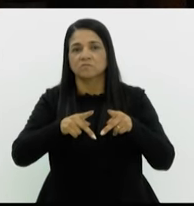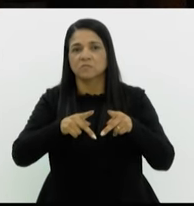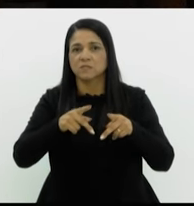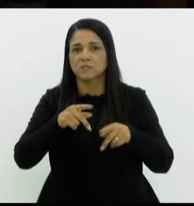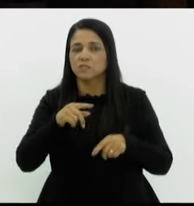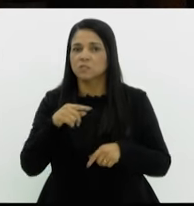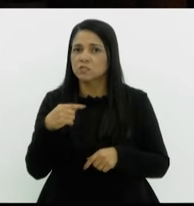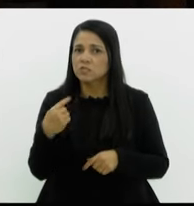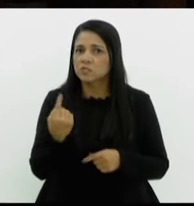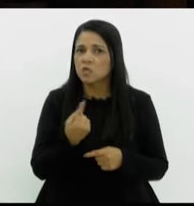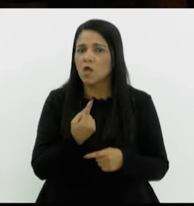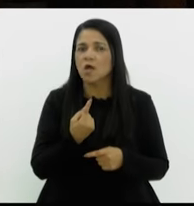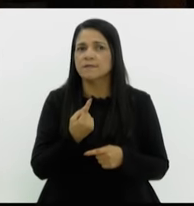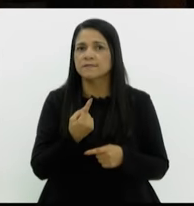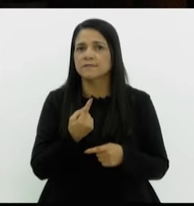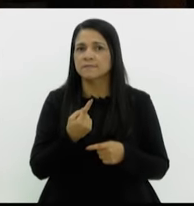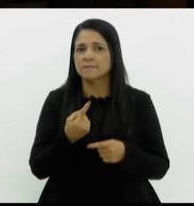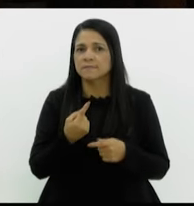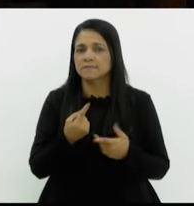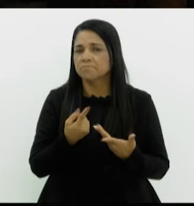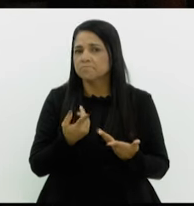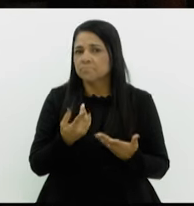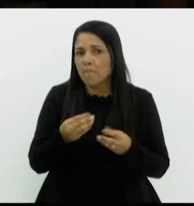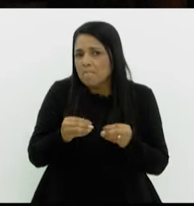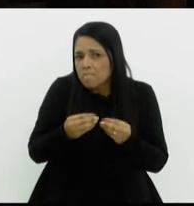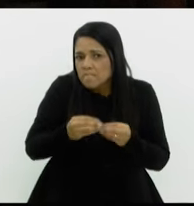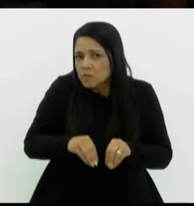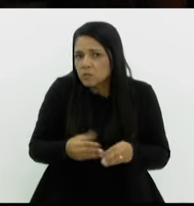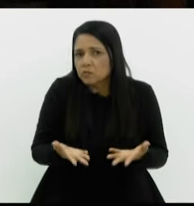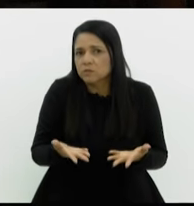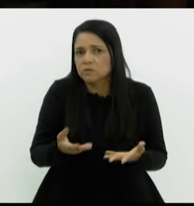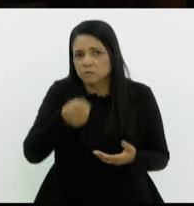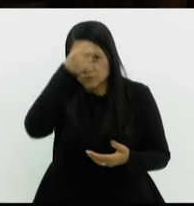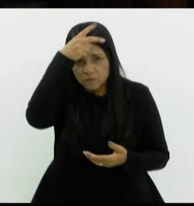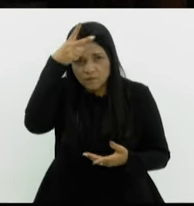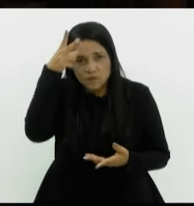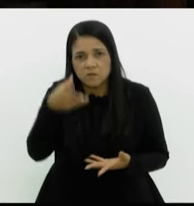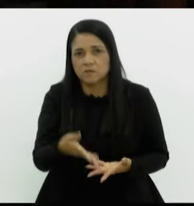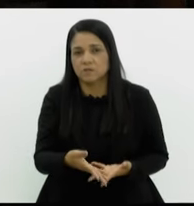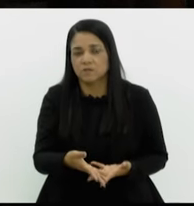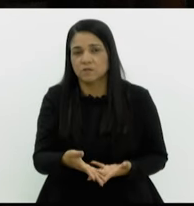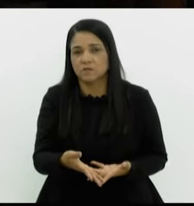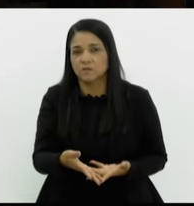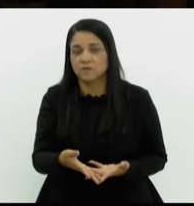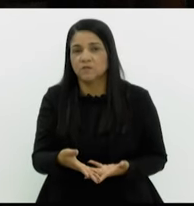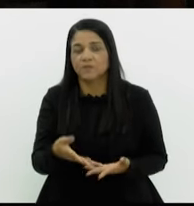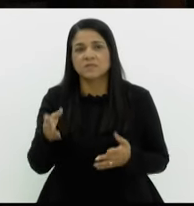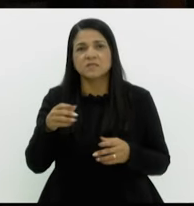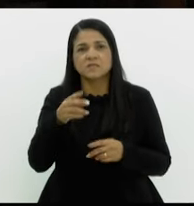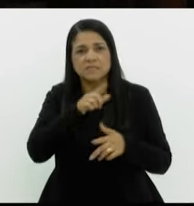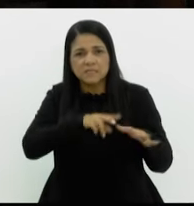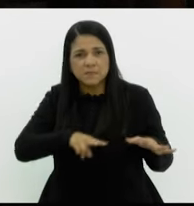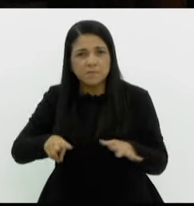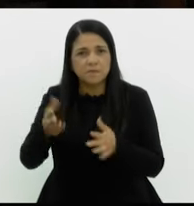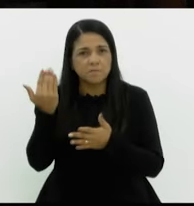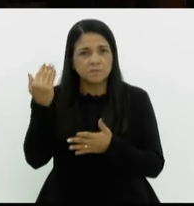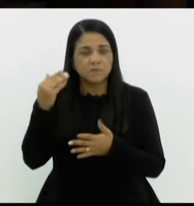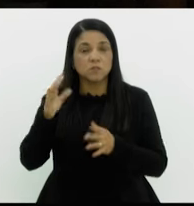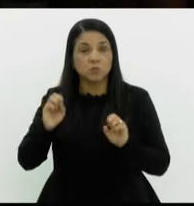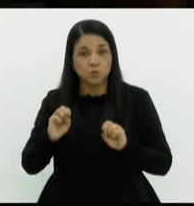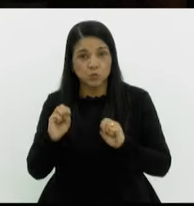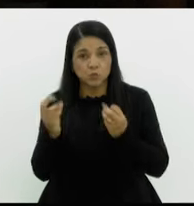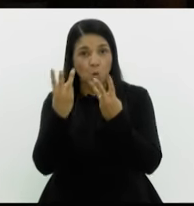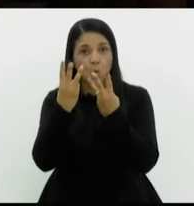nós estamos num barco furado. Agora, no final de semana passado, tivemos um show aqui no Rio de